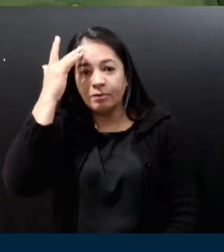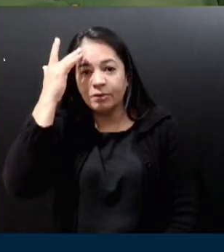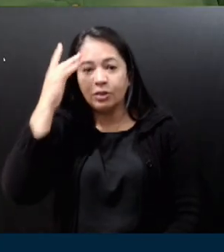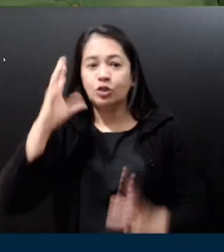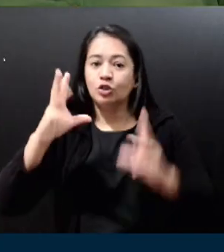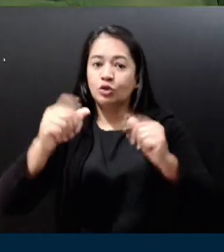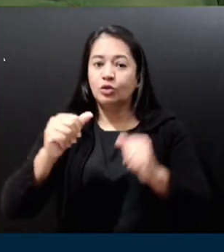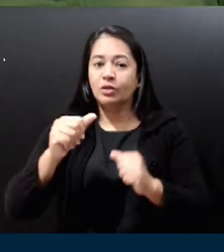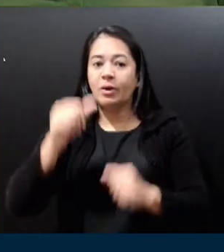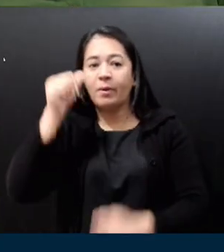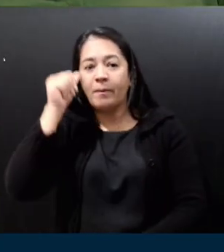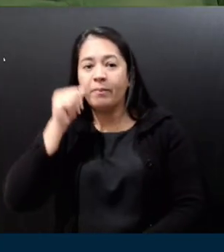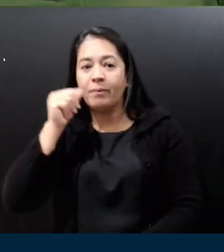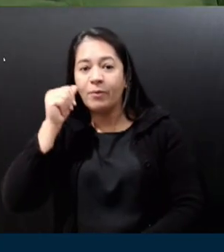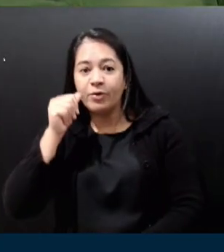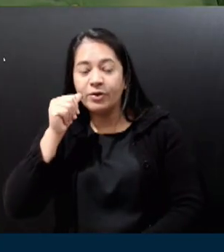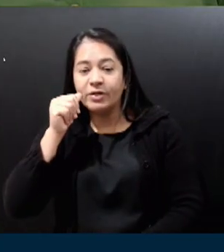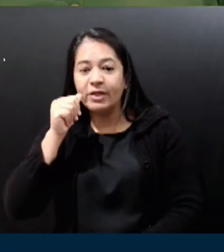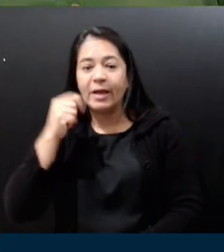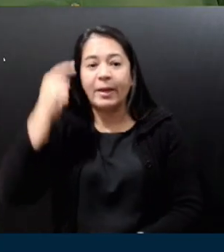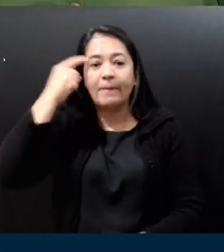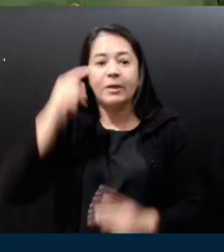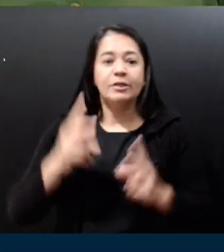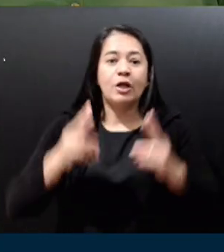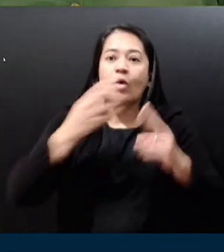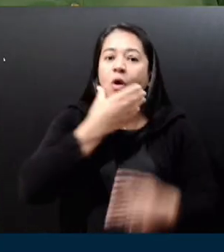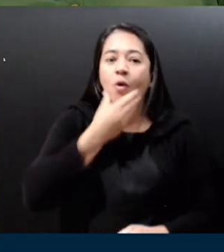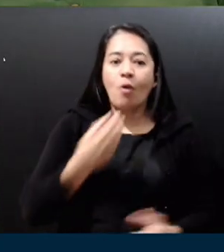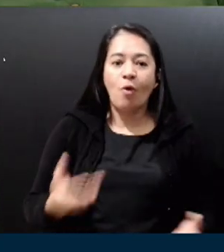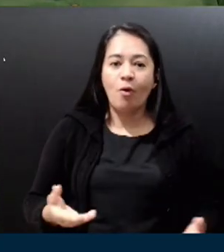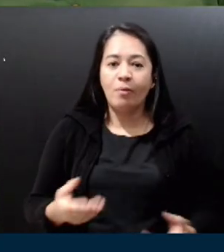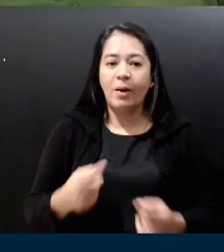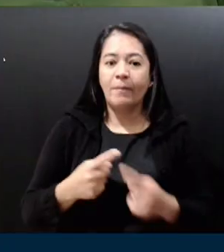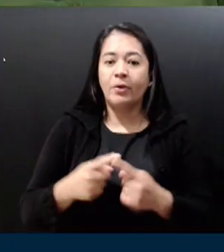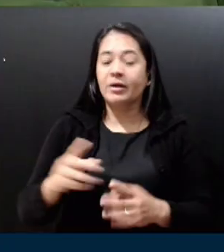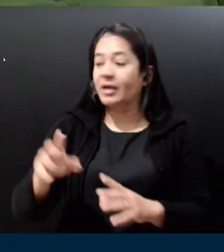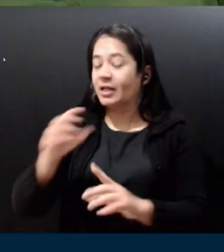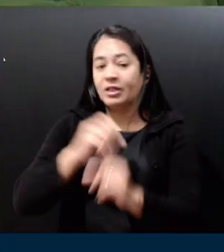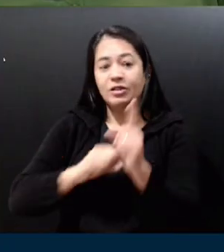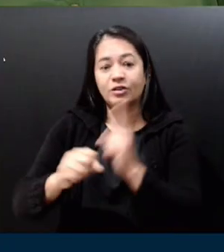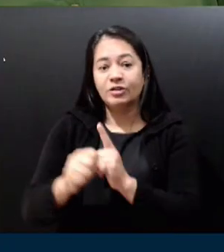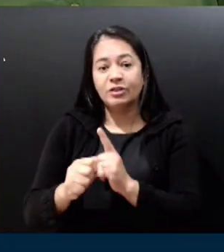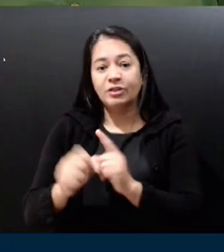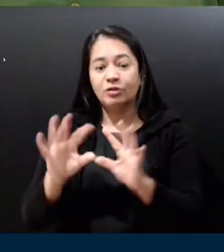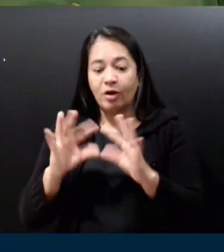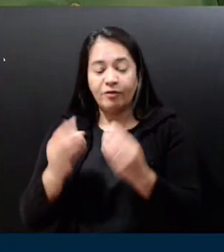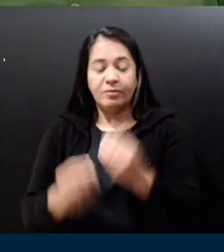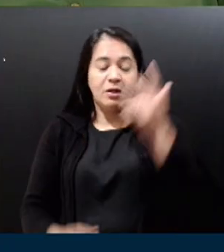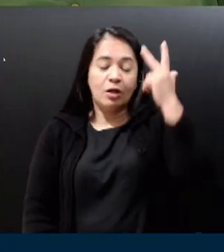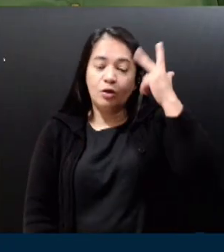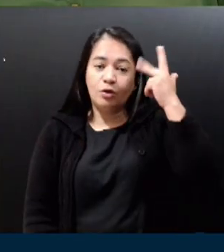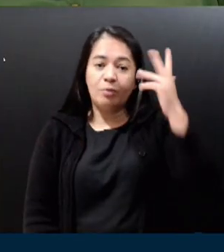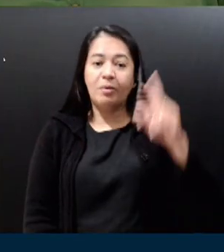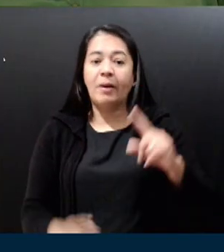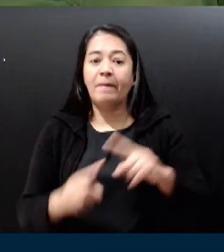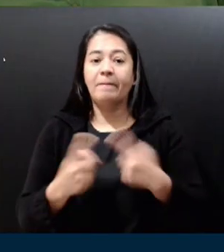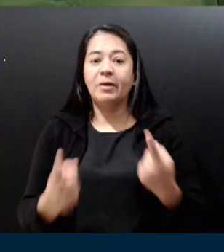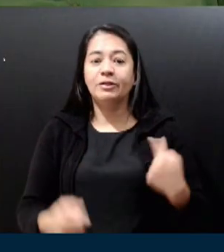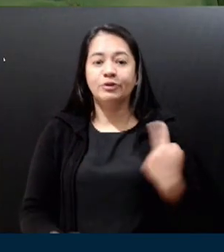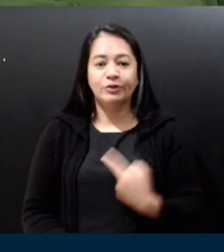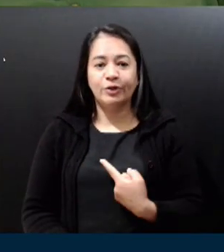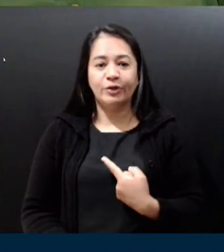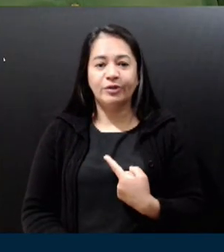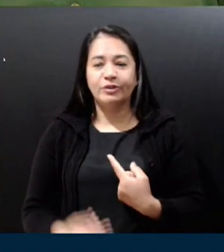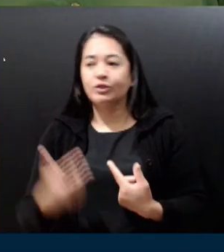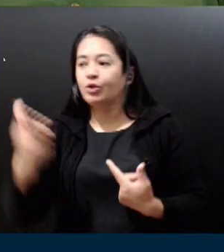de homem. Não é que é, porque ela vem de uma sociedade, muitas vezes uma família normal, mas a gente traz outros elementos